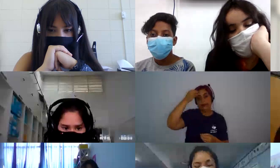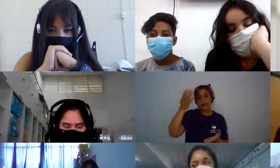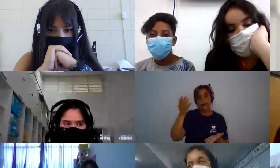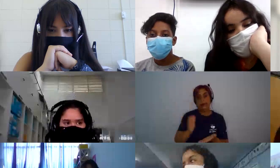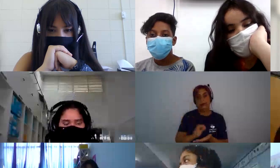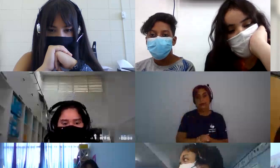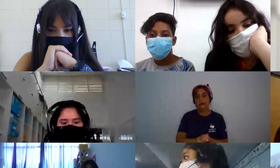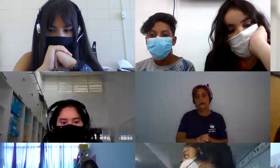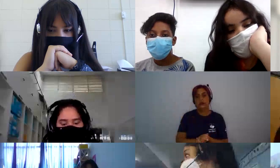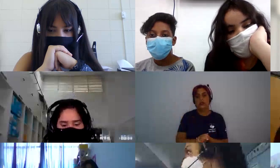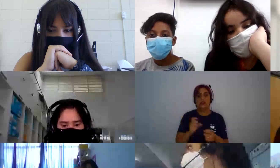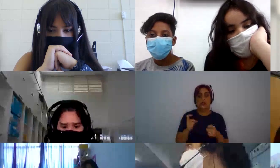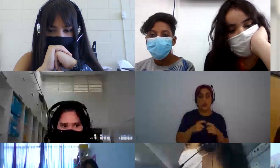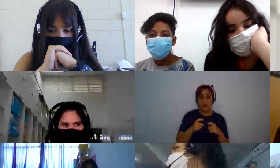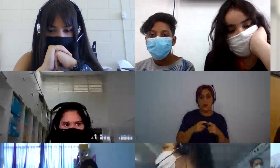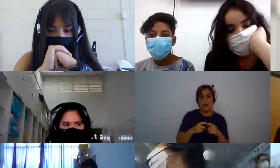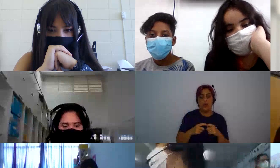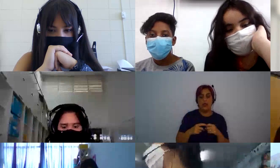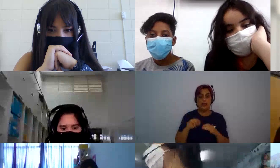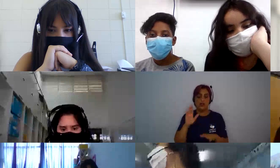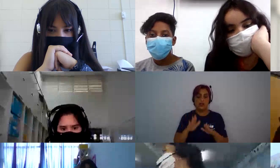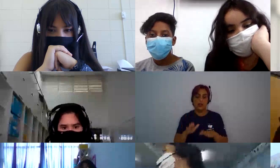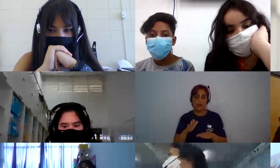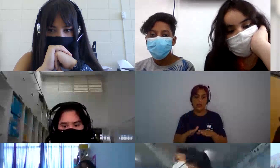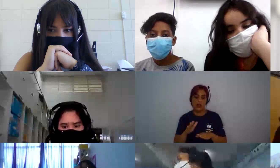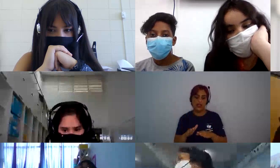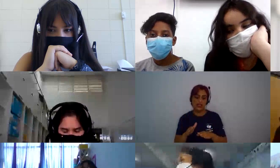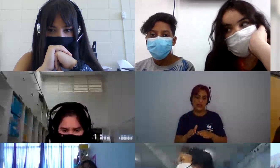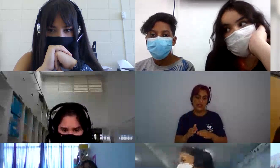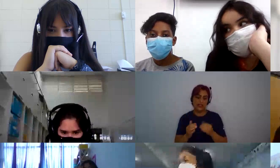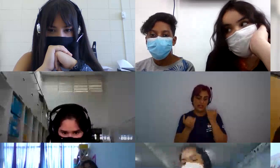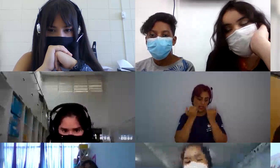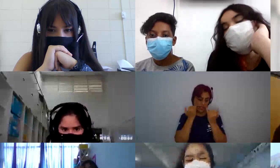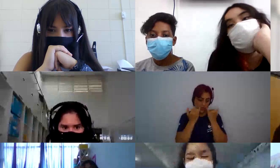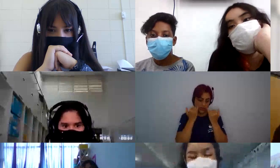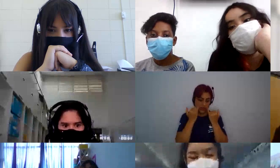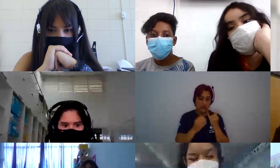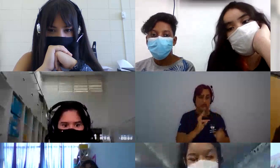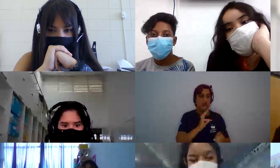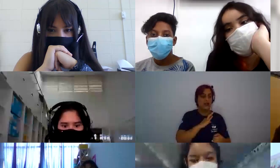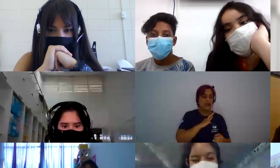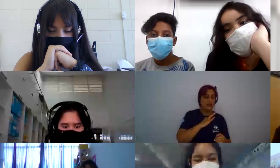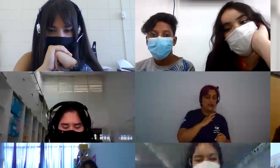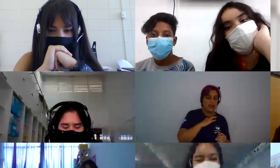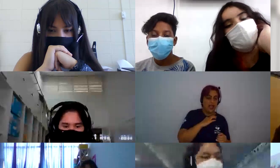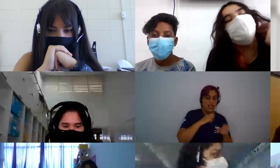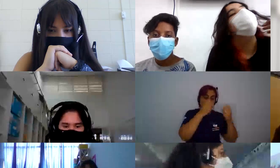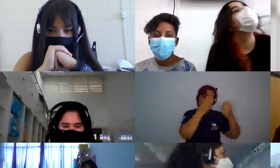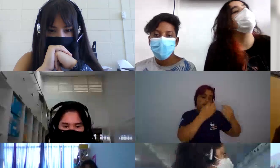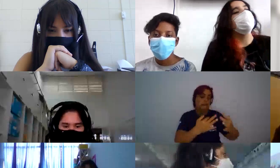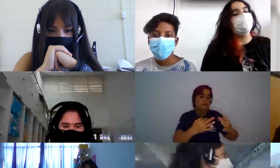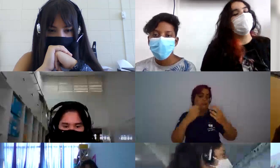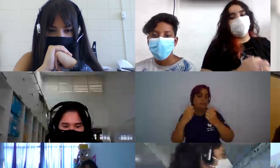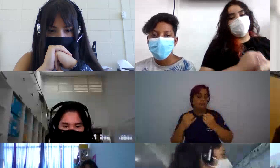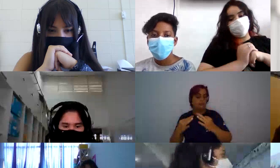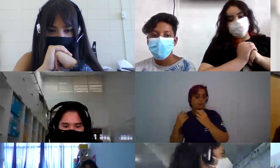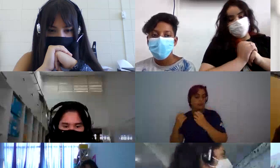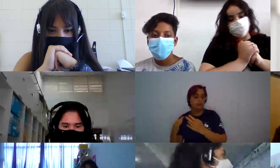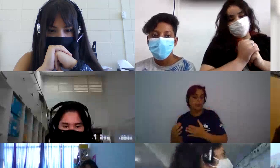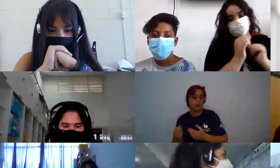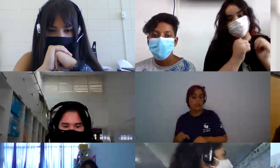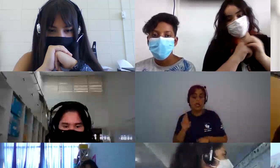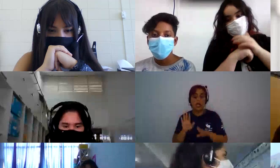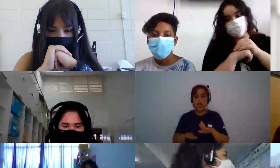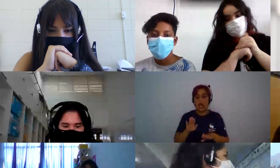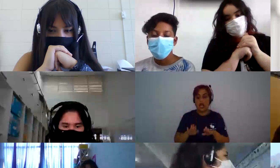talvez te dá algumas informações mais técnicas, assim, o que funciona mais, o que funciona menos, uma prescrição, às